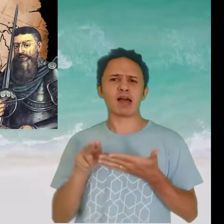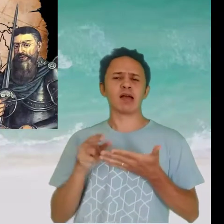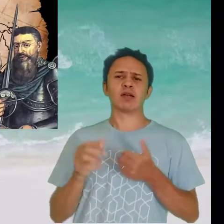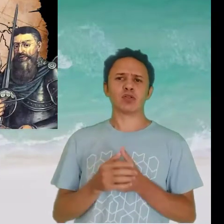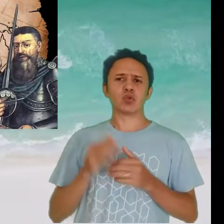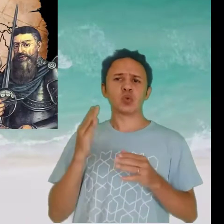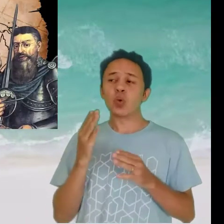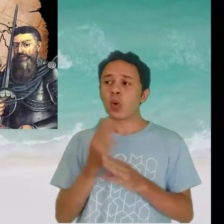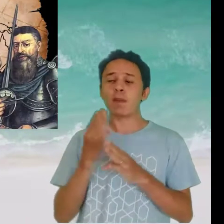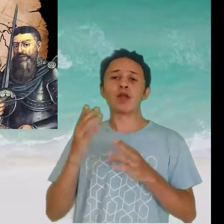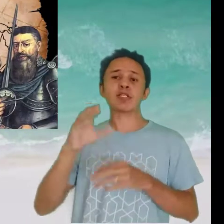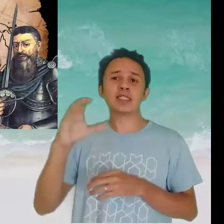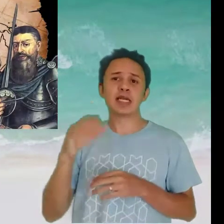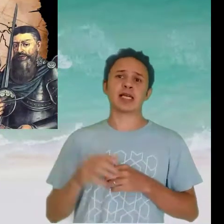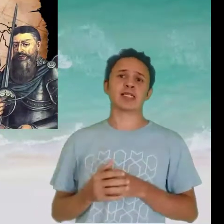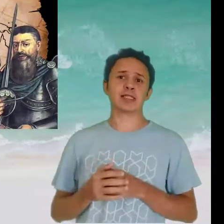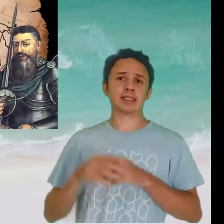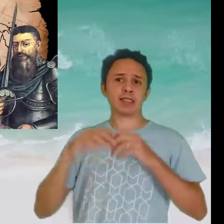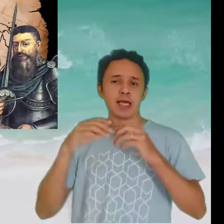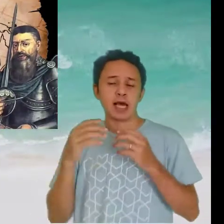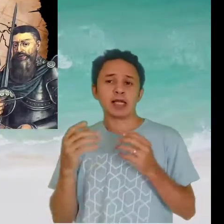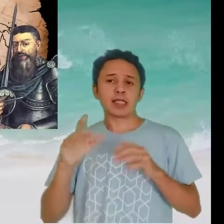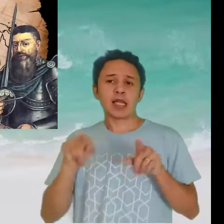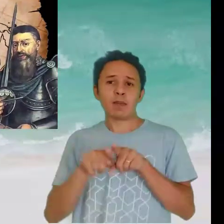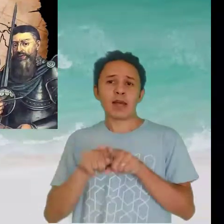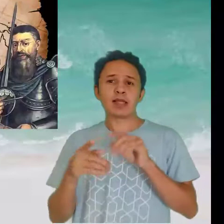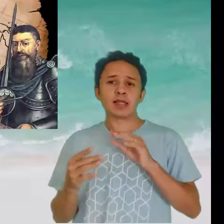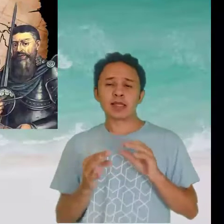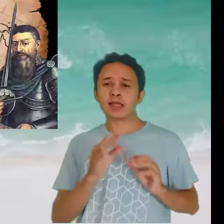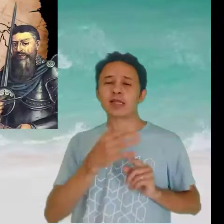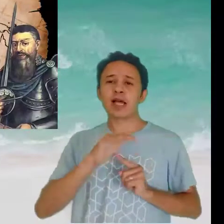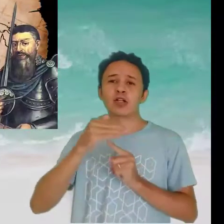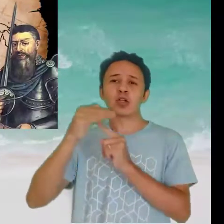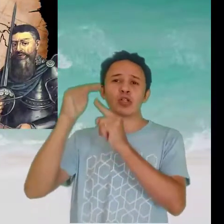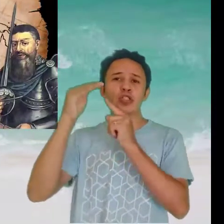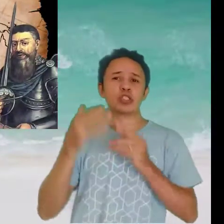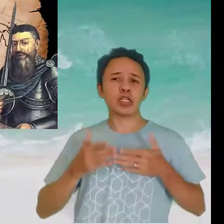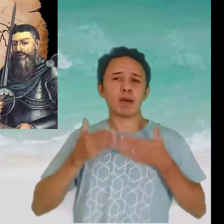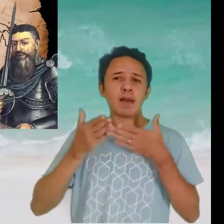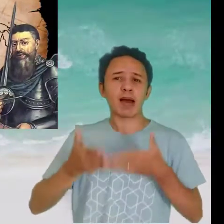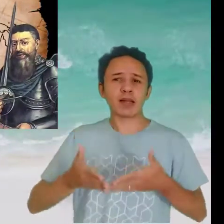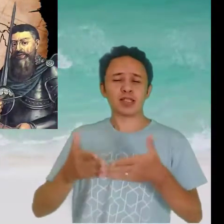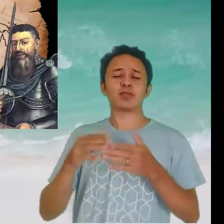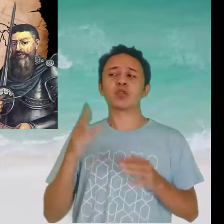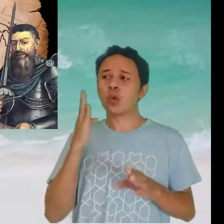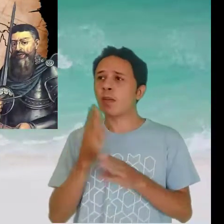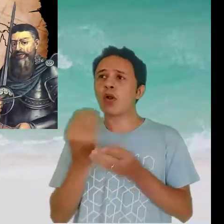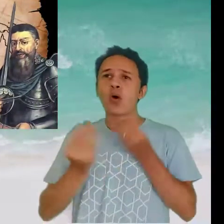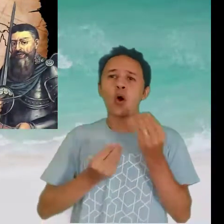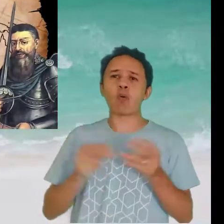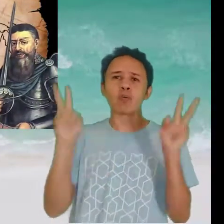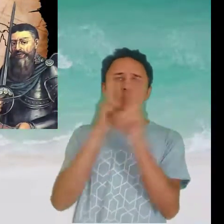Eles descobriram a ciência e a tecnologia marítima. Descobriram para onde os ventos sopravam e quando eles sopravam. Eles foram